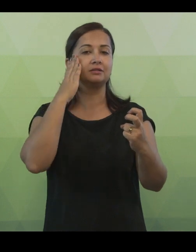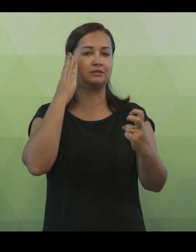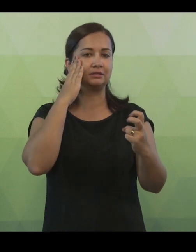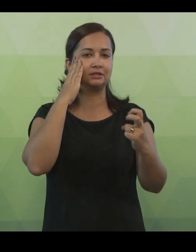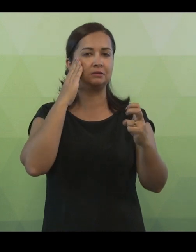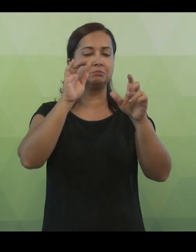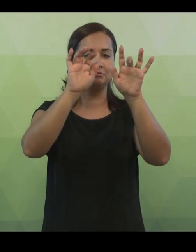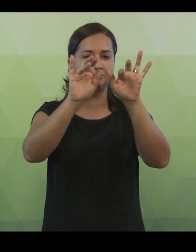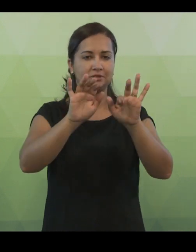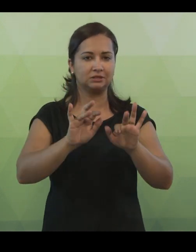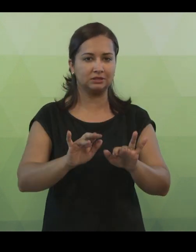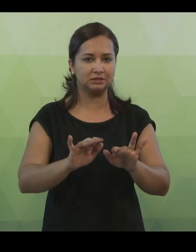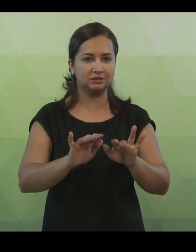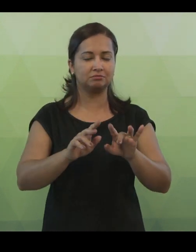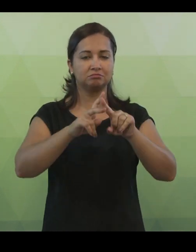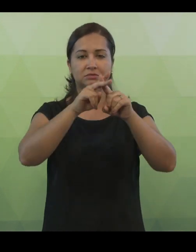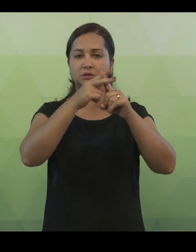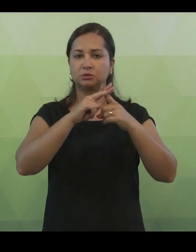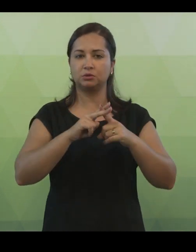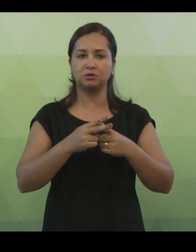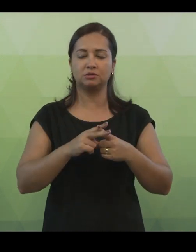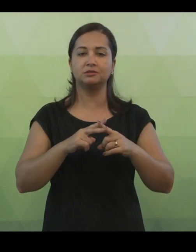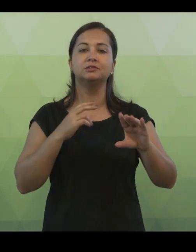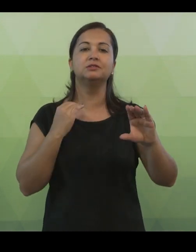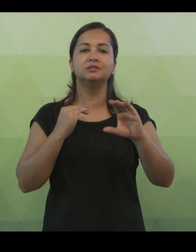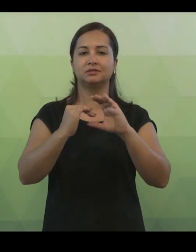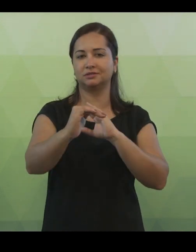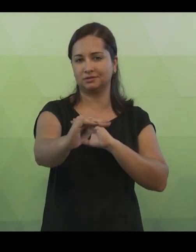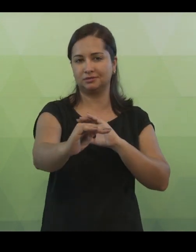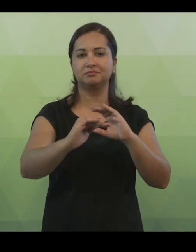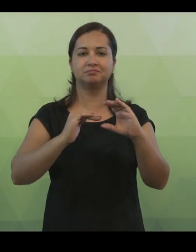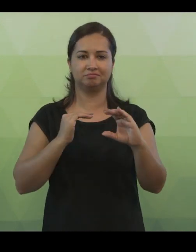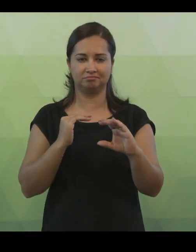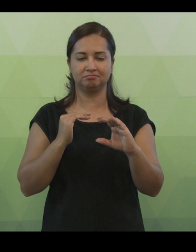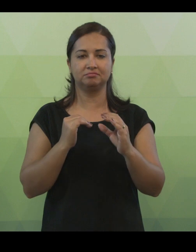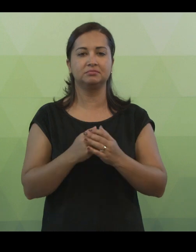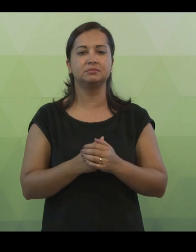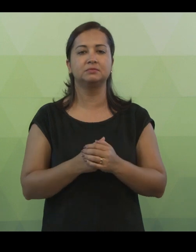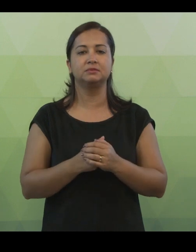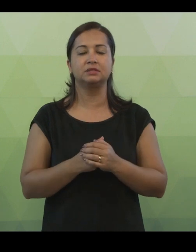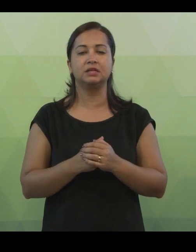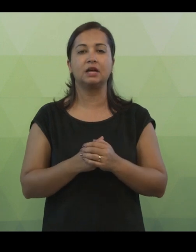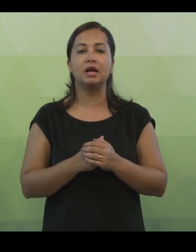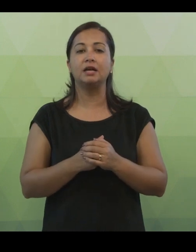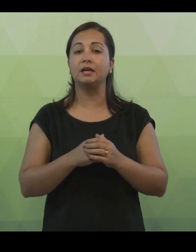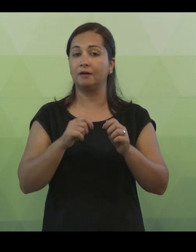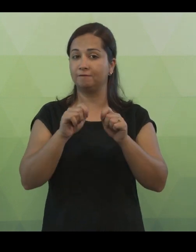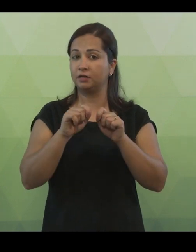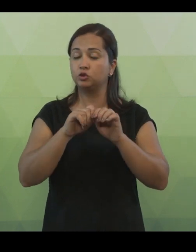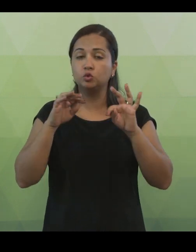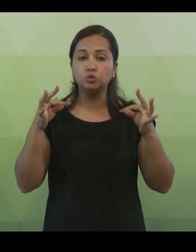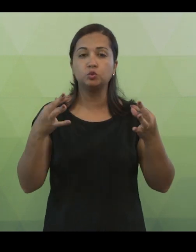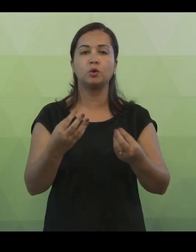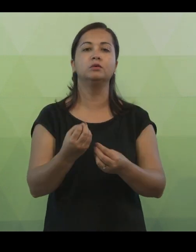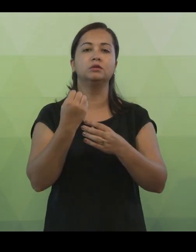alterar, editar, né, e também saber enviar o e-mail, né. Também é importante saber utilizar o serviço, né, de e-mail de forma segura,